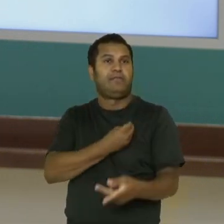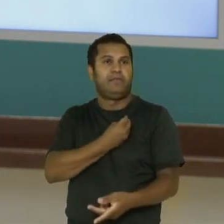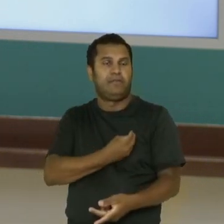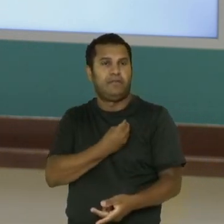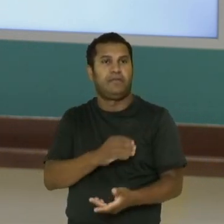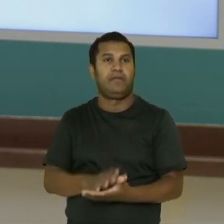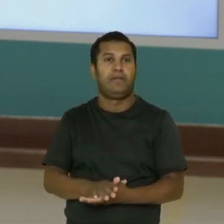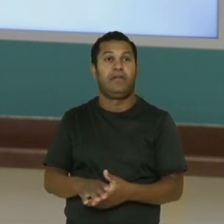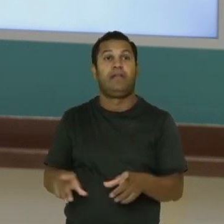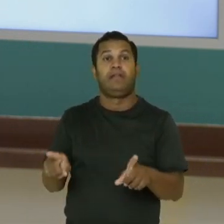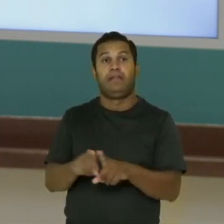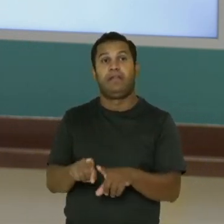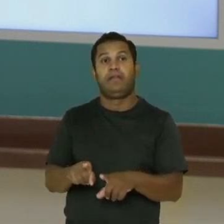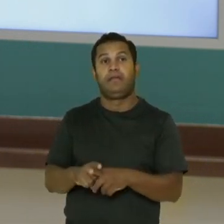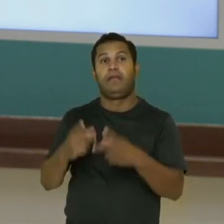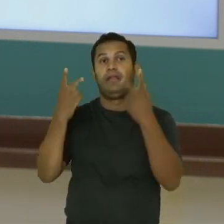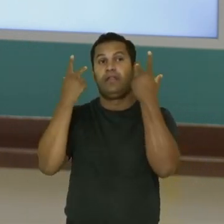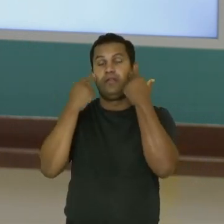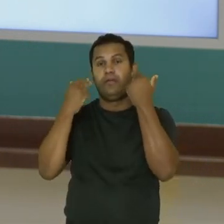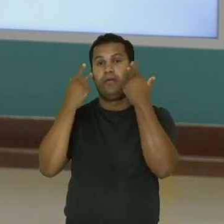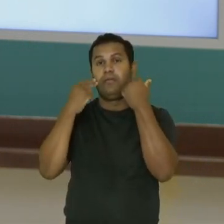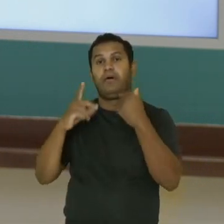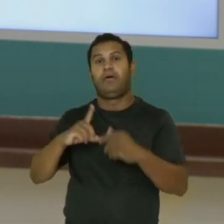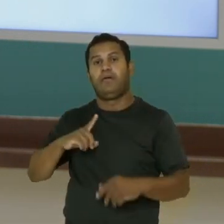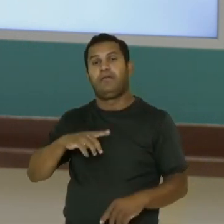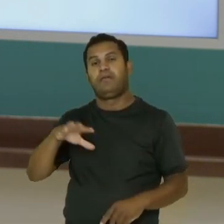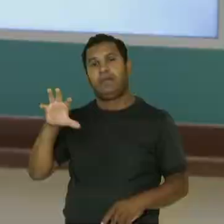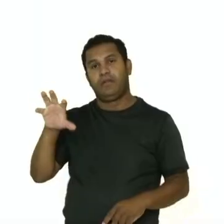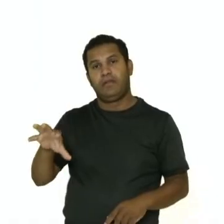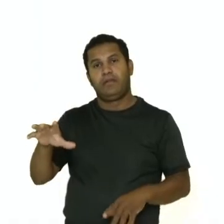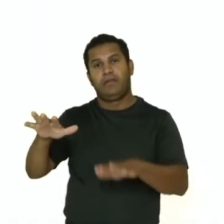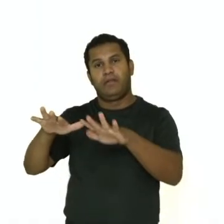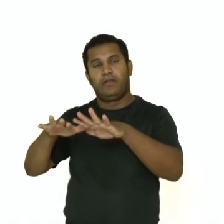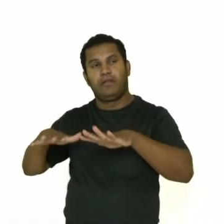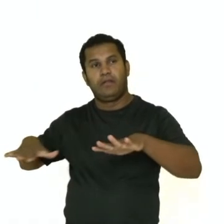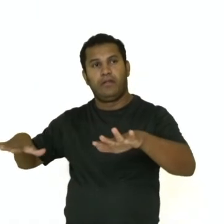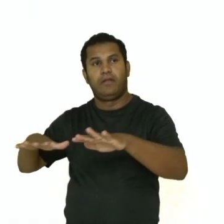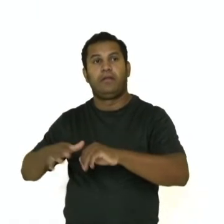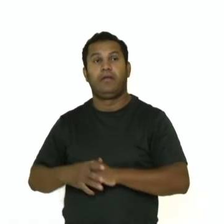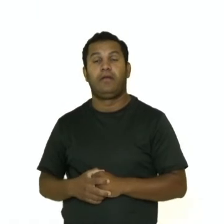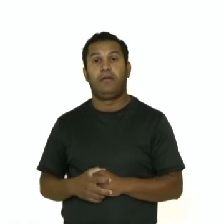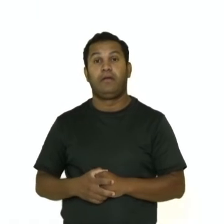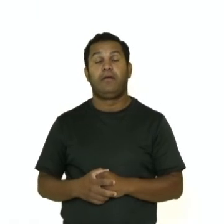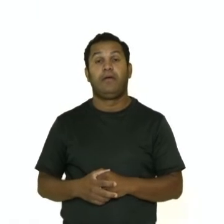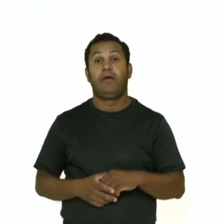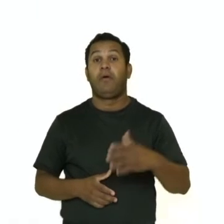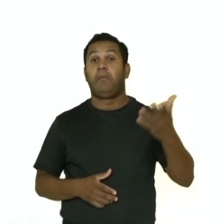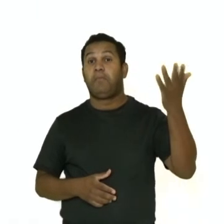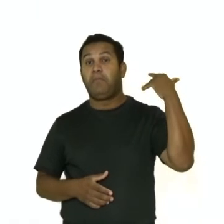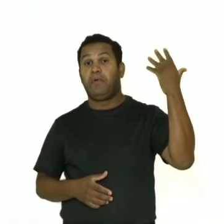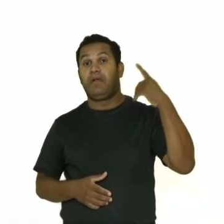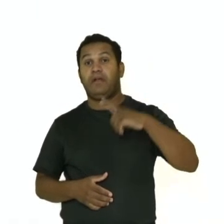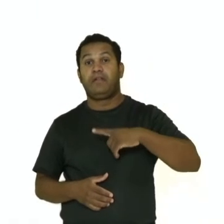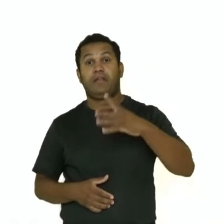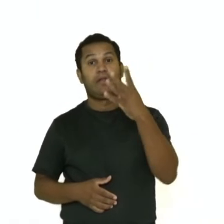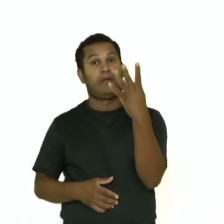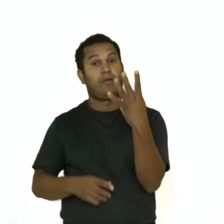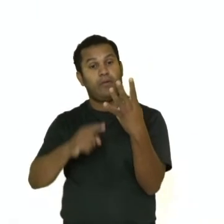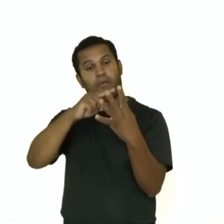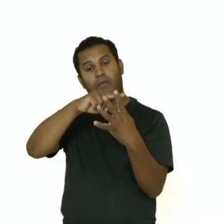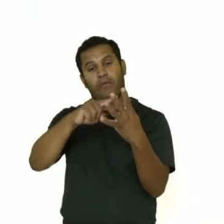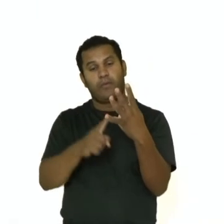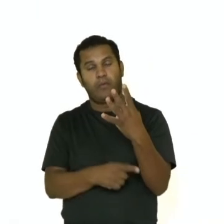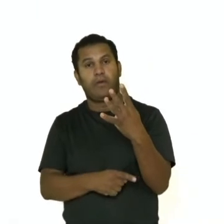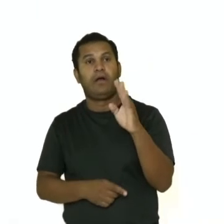aspectos naturais também foram considerados para essa divisão. E os 4 Brasis, que é aquela divisão feita por Milton